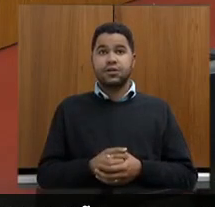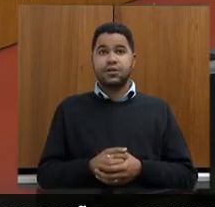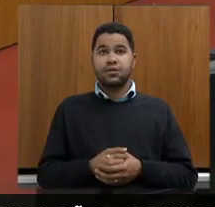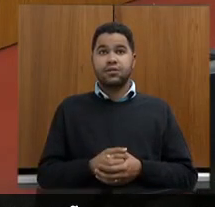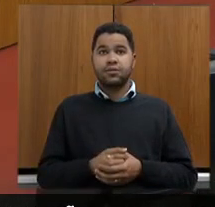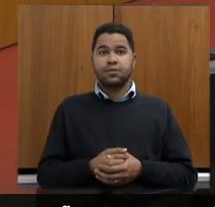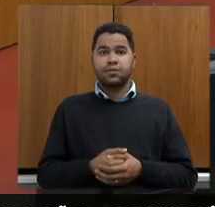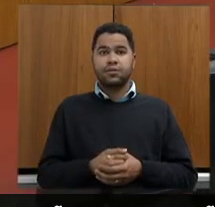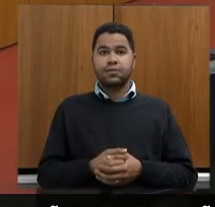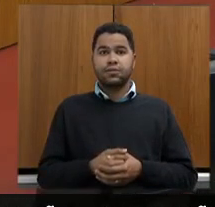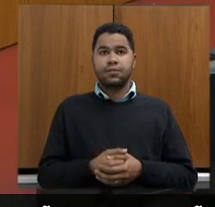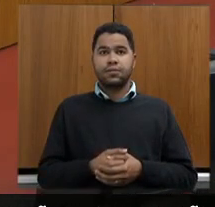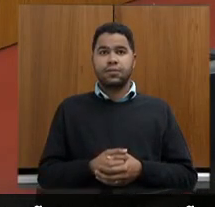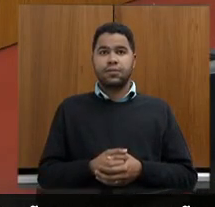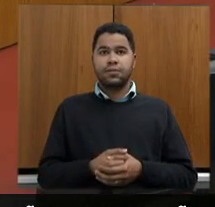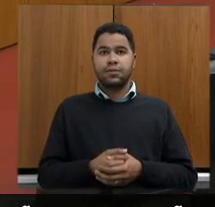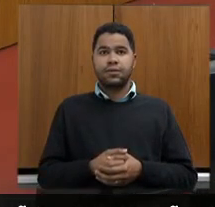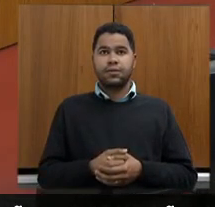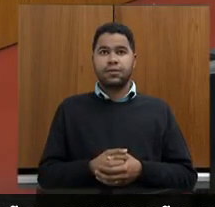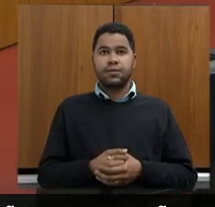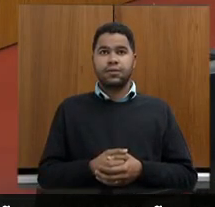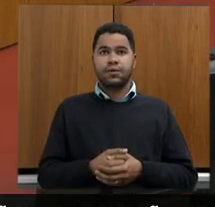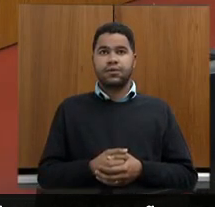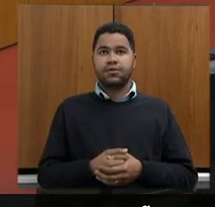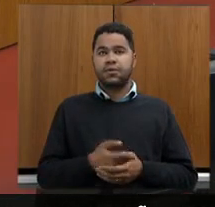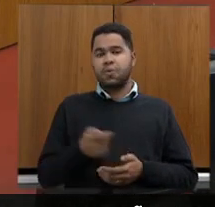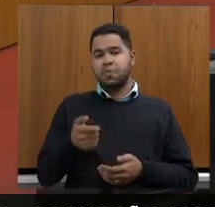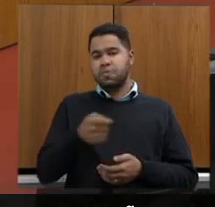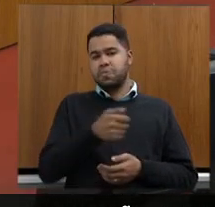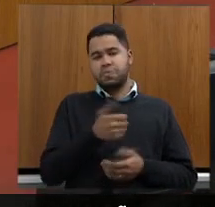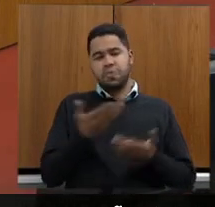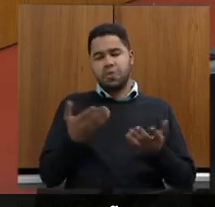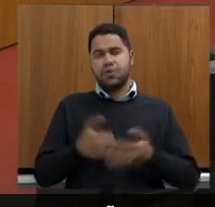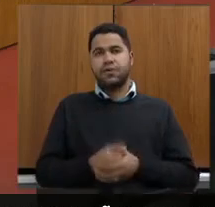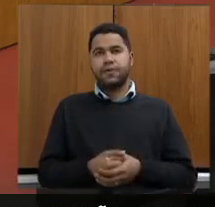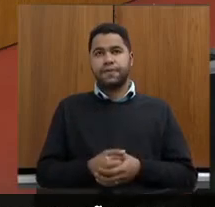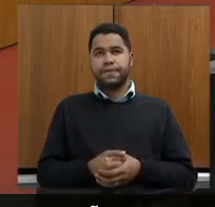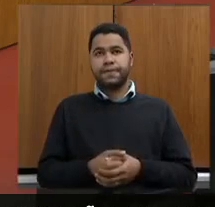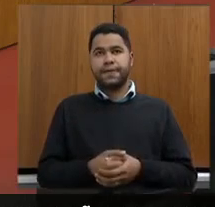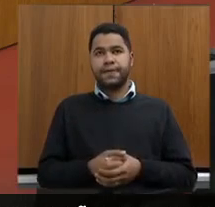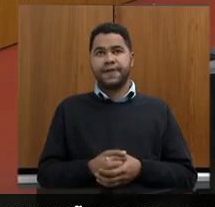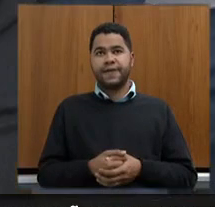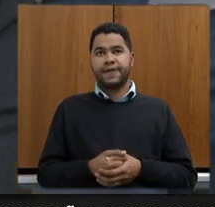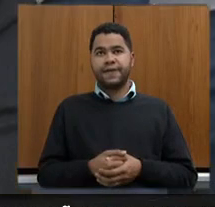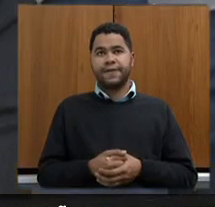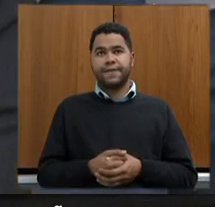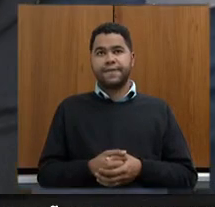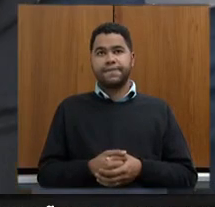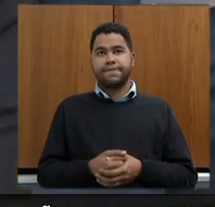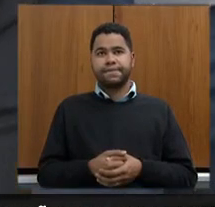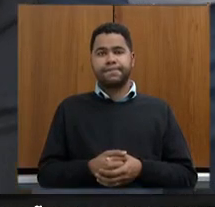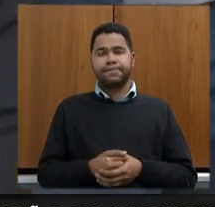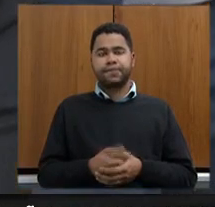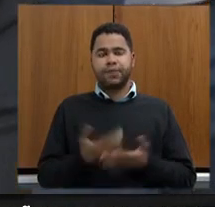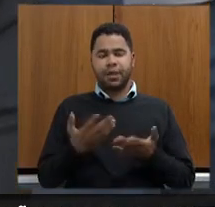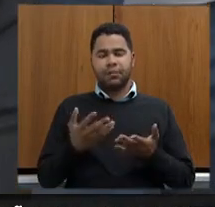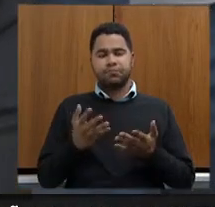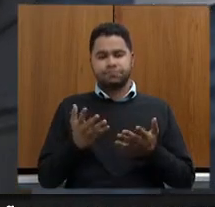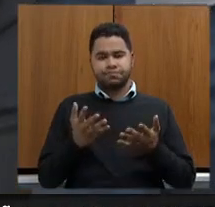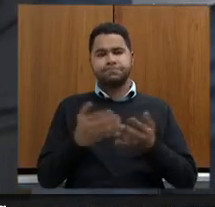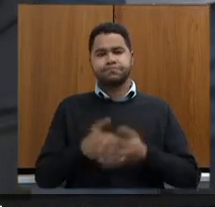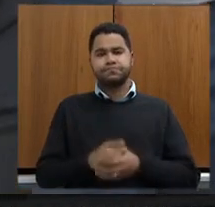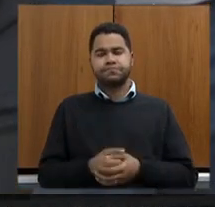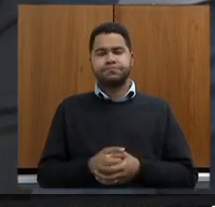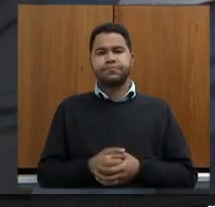esgotado mas claro mas são poucos participantes restante eu era eu adoro levar a Deus pode mais apenas